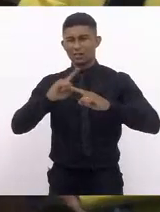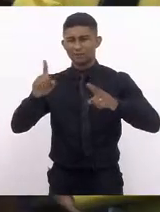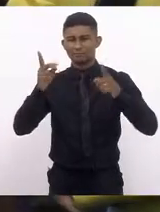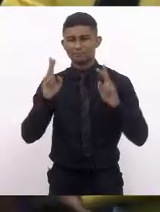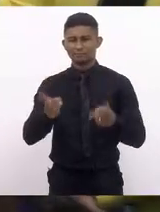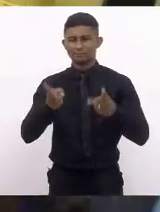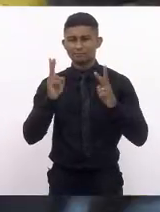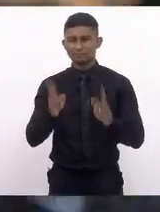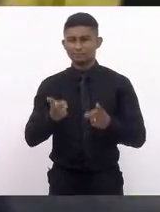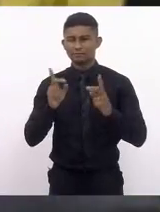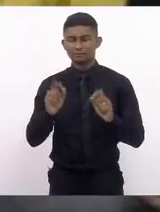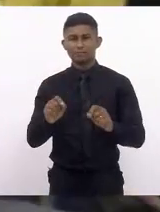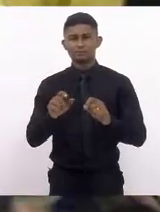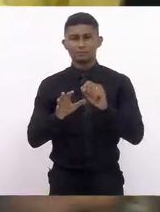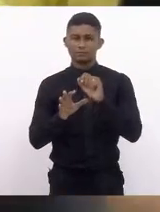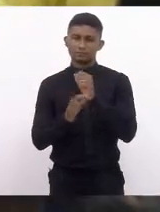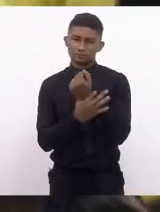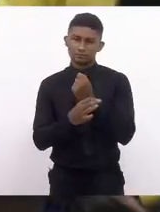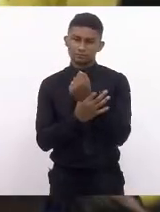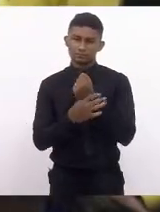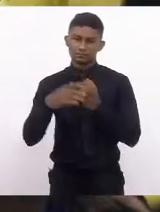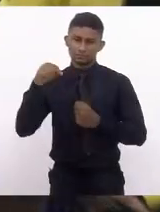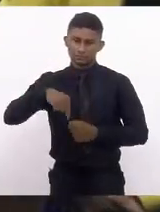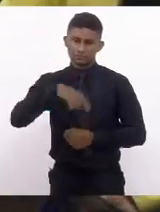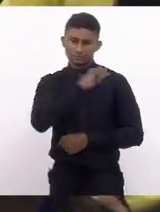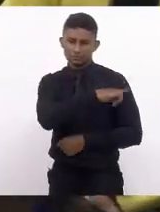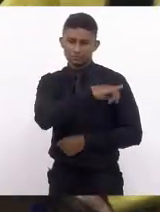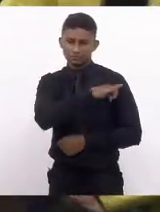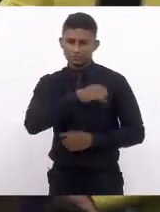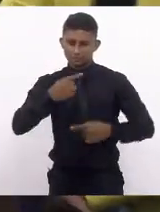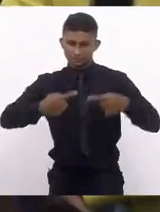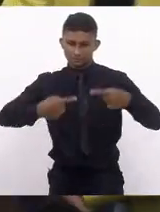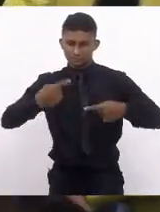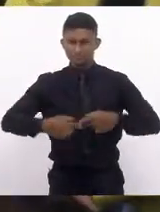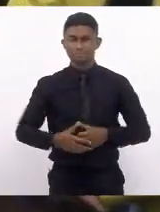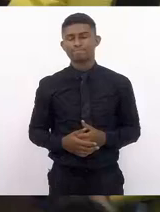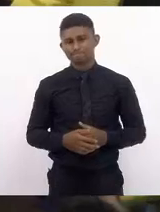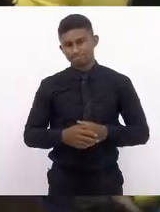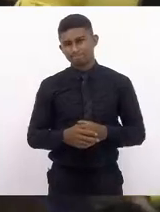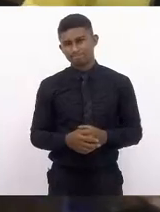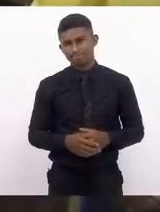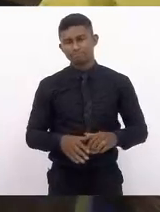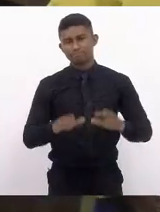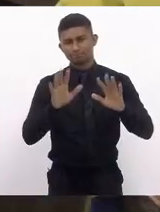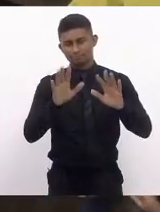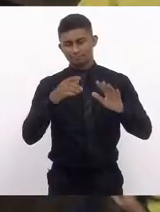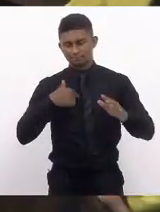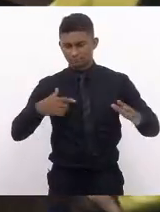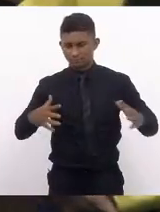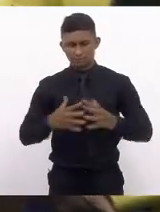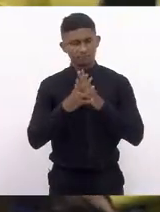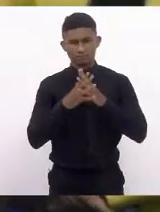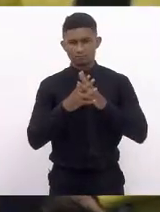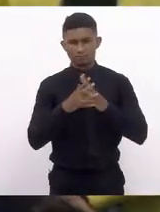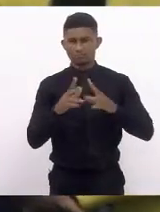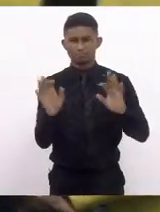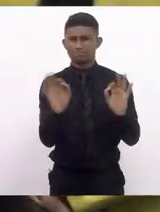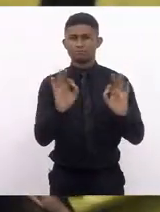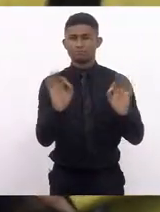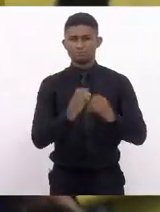da política de segurança no Rio de Janeiro Isso não me faz confundir a